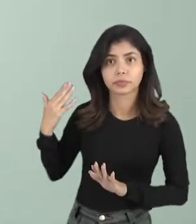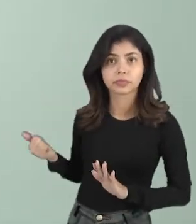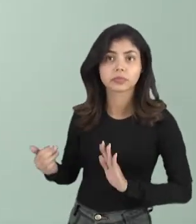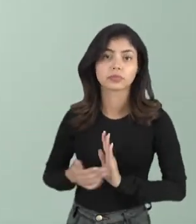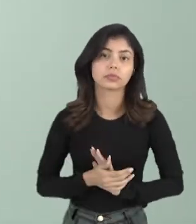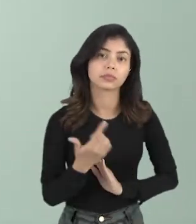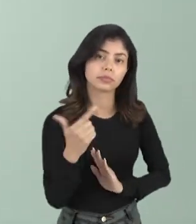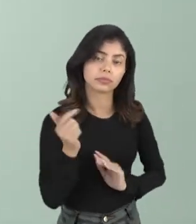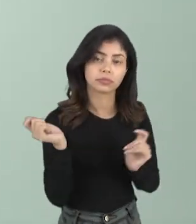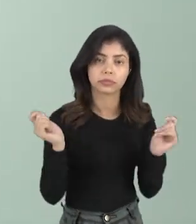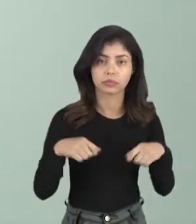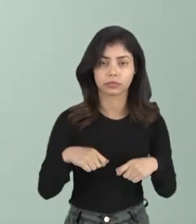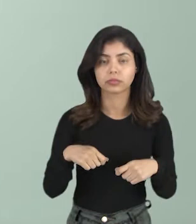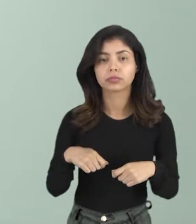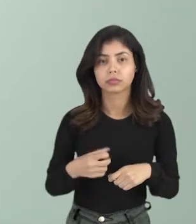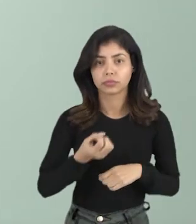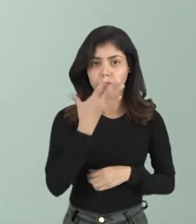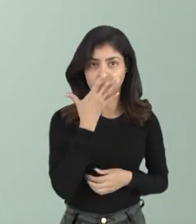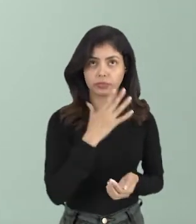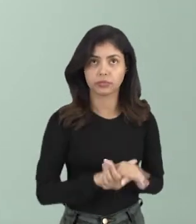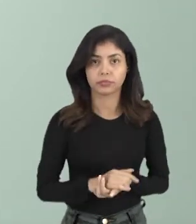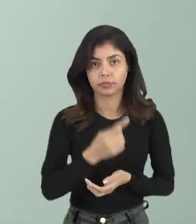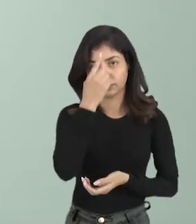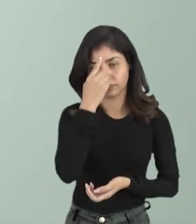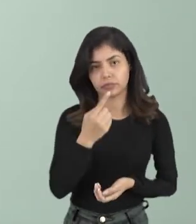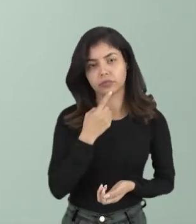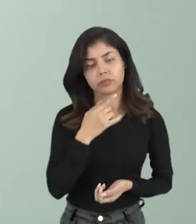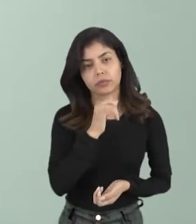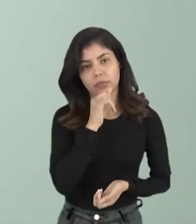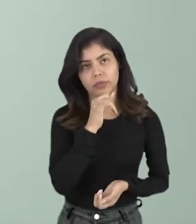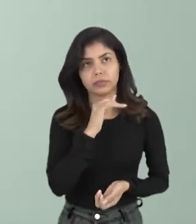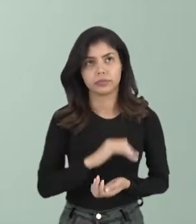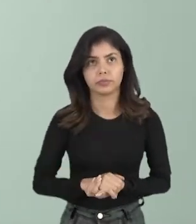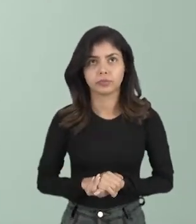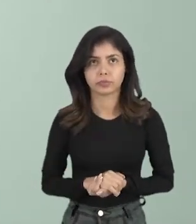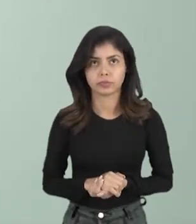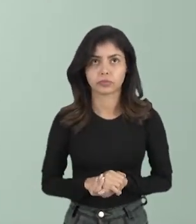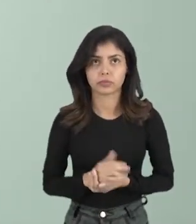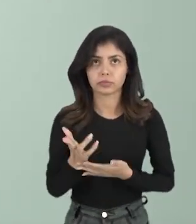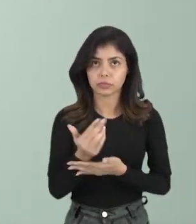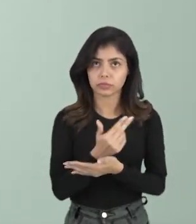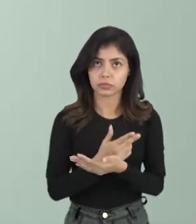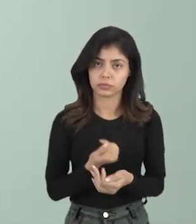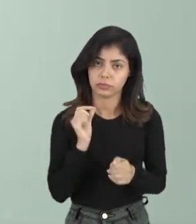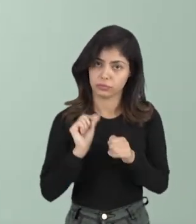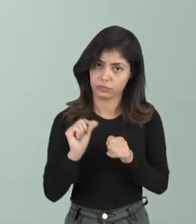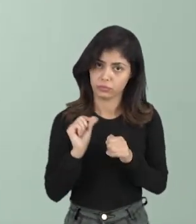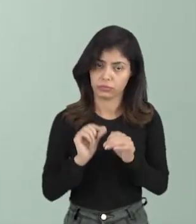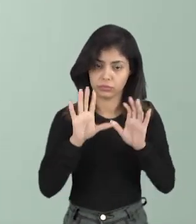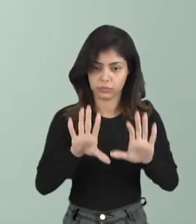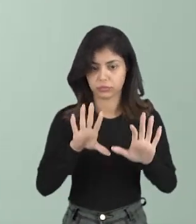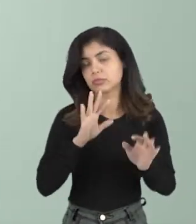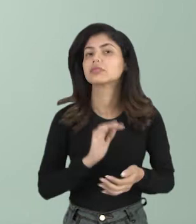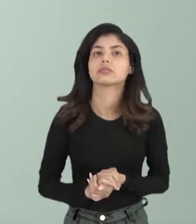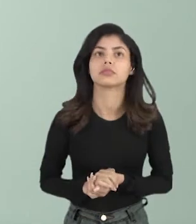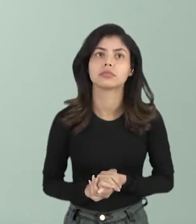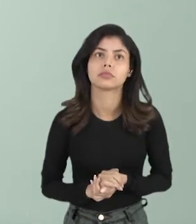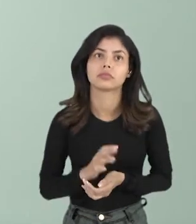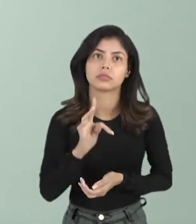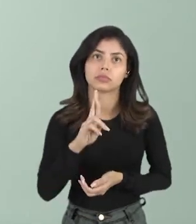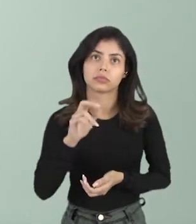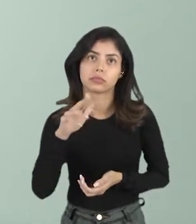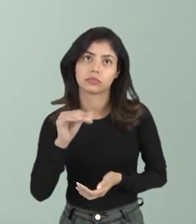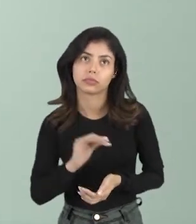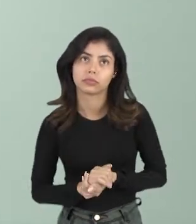Antigamente, não era possível a gente fotografar uma paisagem, por exemplo. Então, os artistas é quem faziam isso com tela,